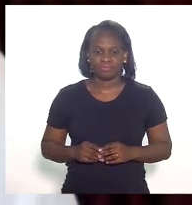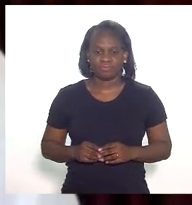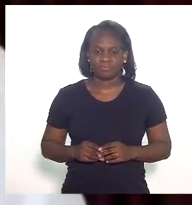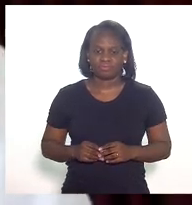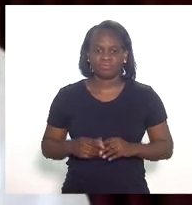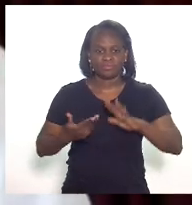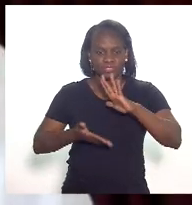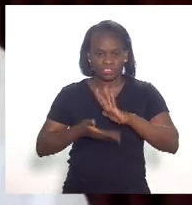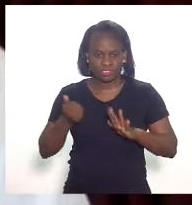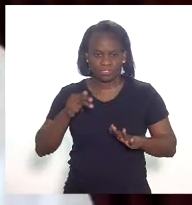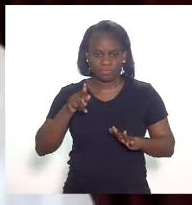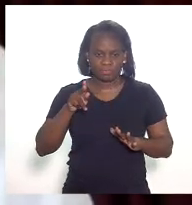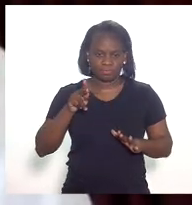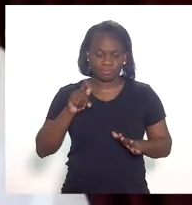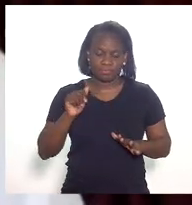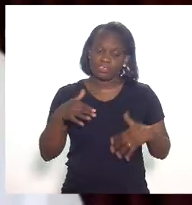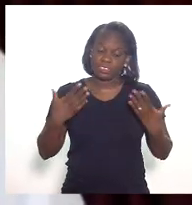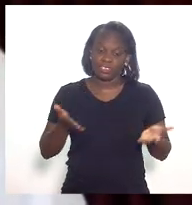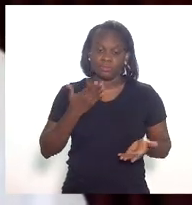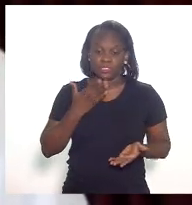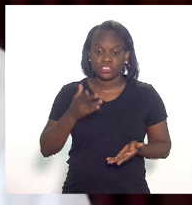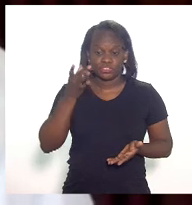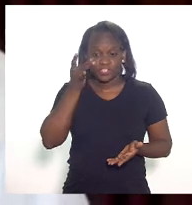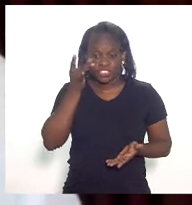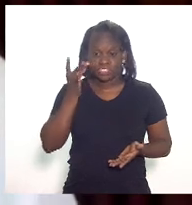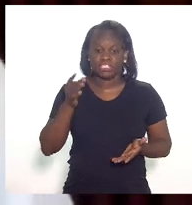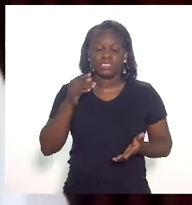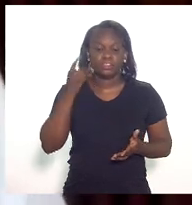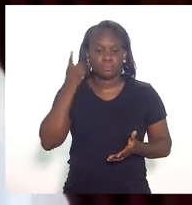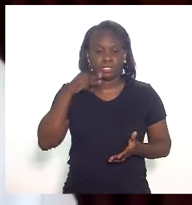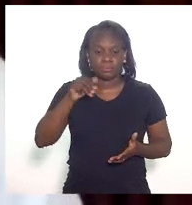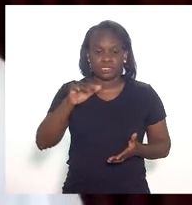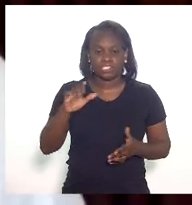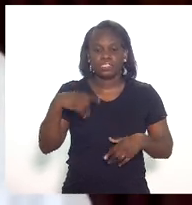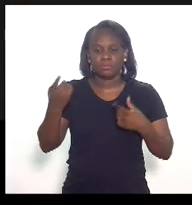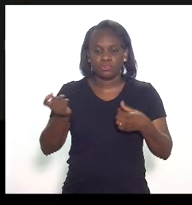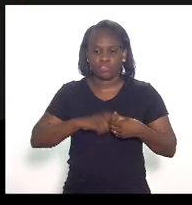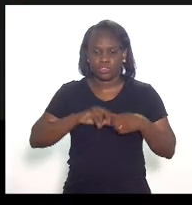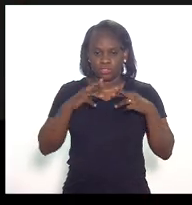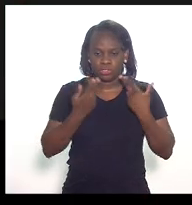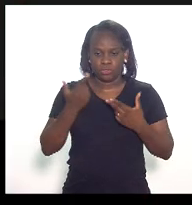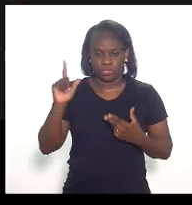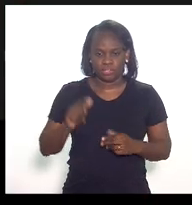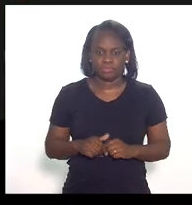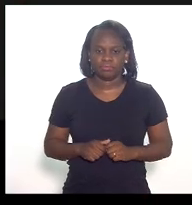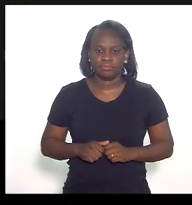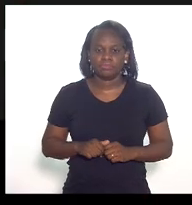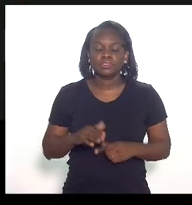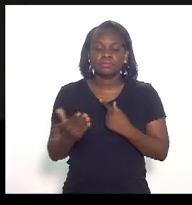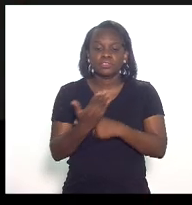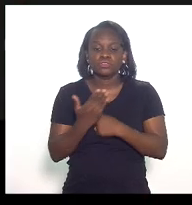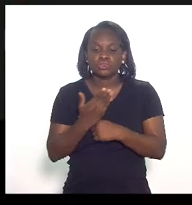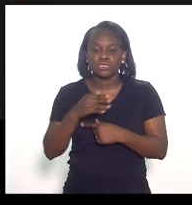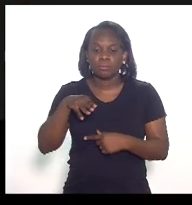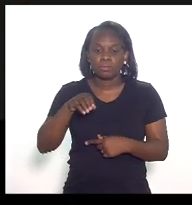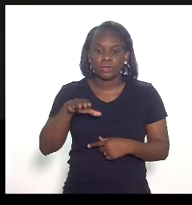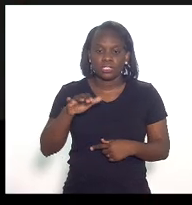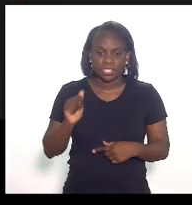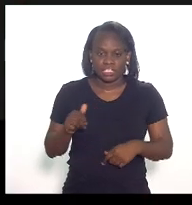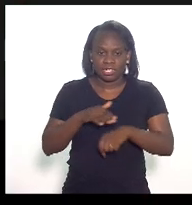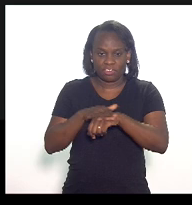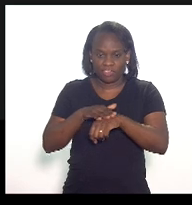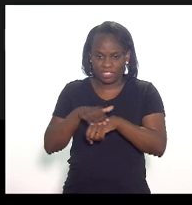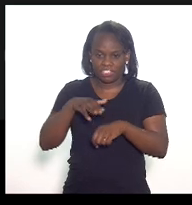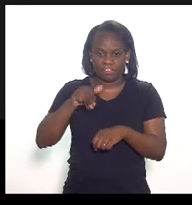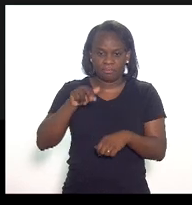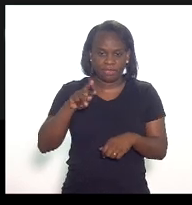então, retirar de pauta, na verdade, pedido de vista, deputado Carlos Mink, volta em uma sessão. Me ajuda, ô Mônica, me ajuda a conversar com a